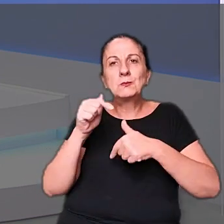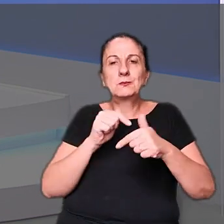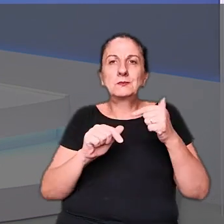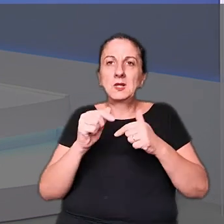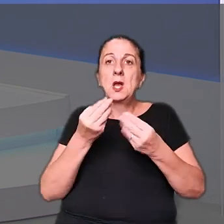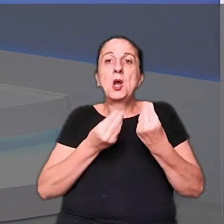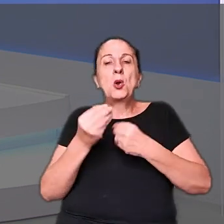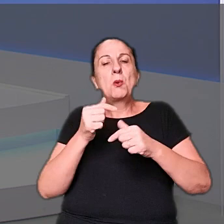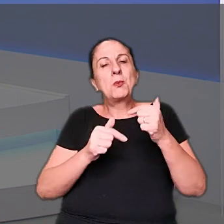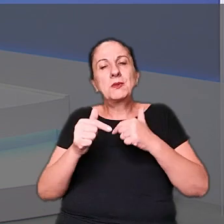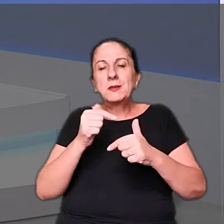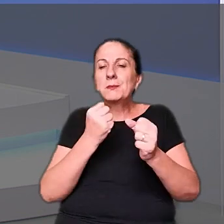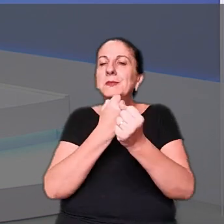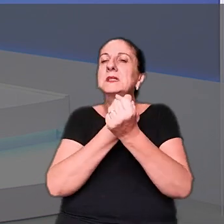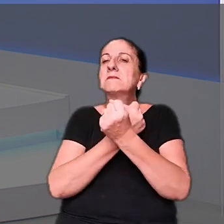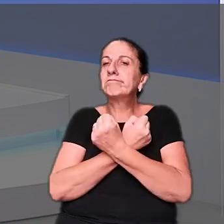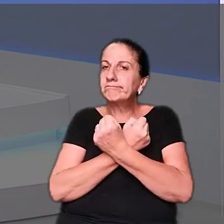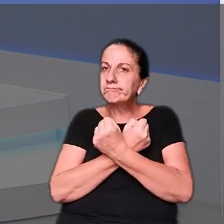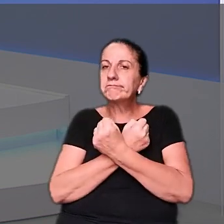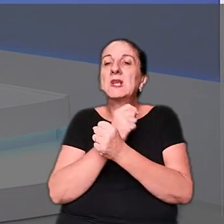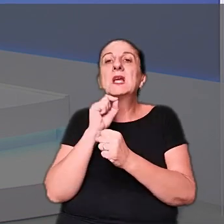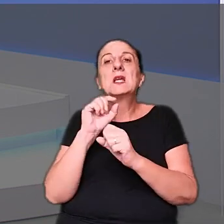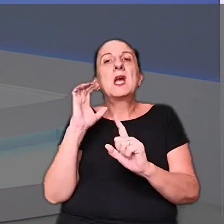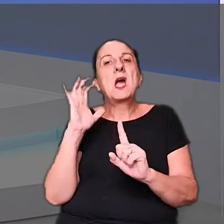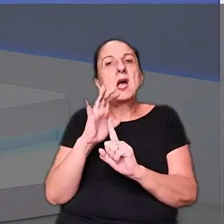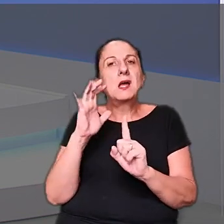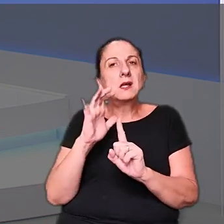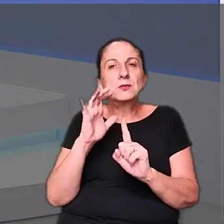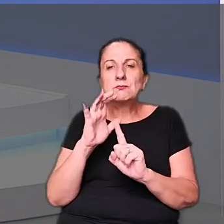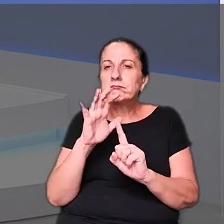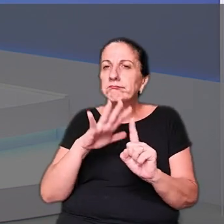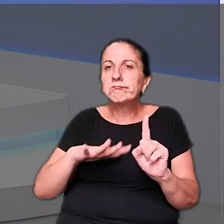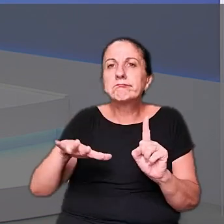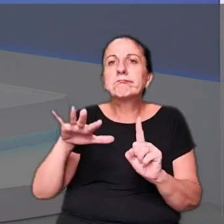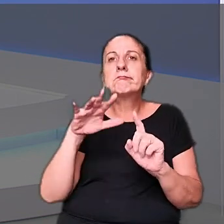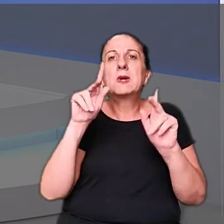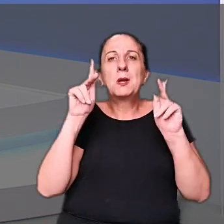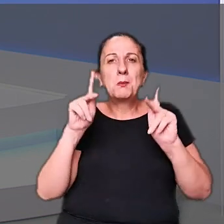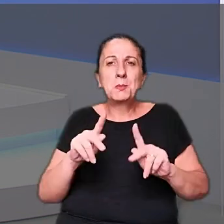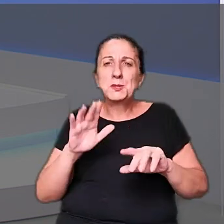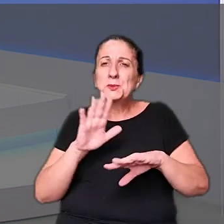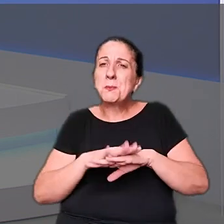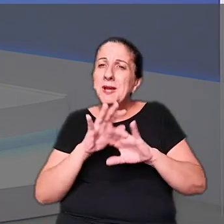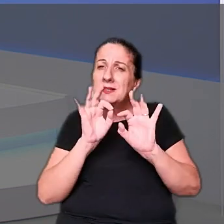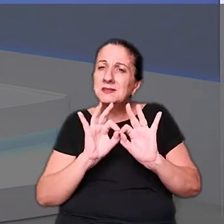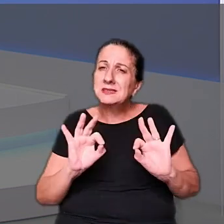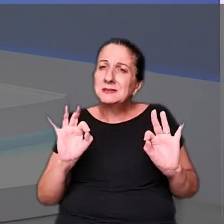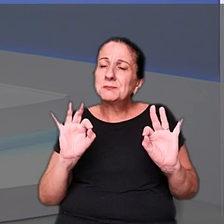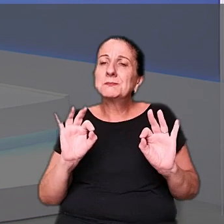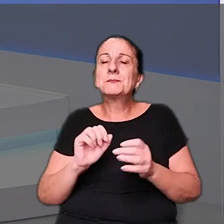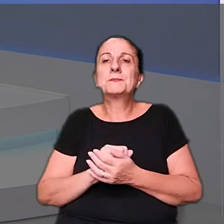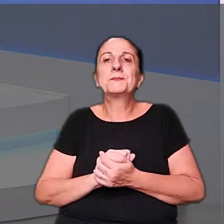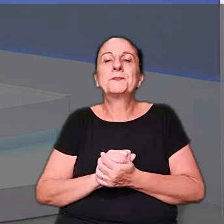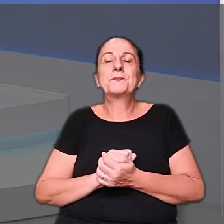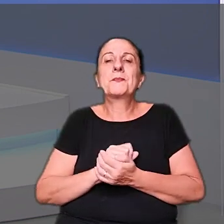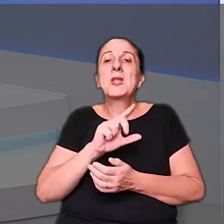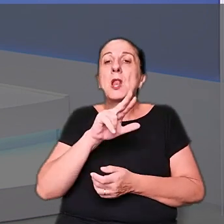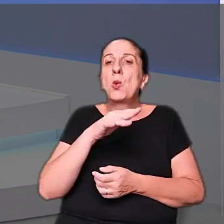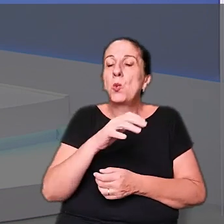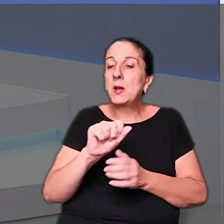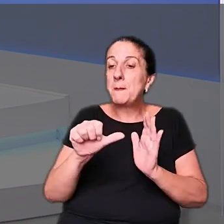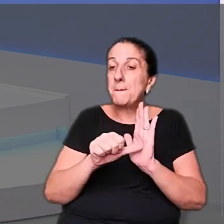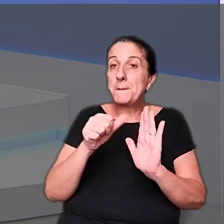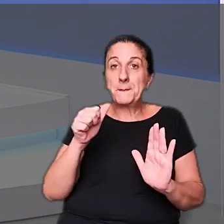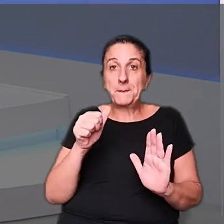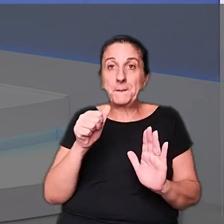do trabalho, como o trabalho escravo contemporâneo, que atinge, na maioria das vezes, pessoas mais vulneráveis. Pois é,